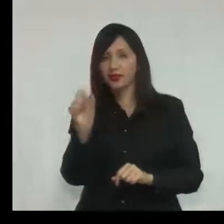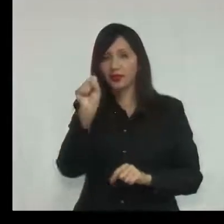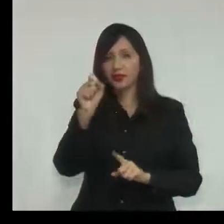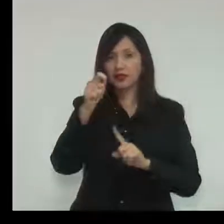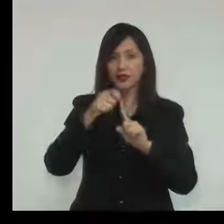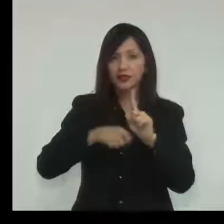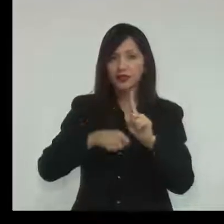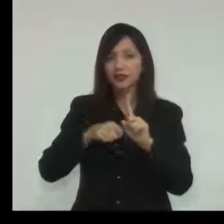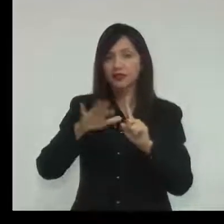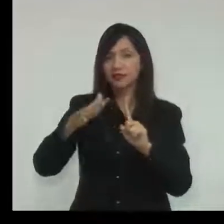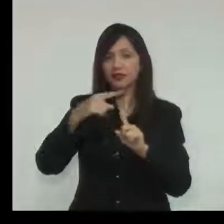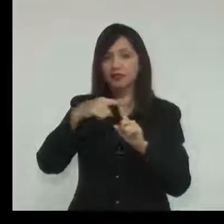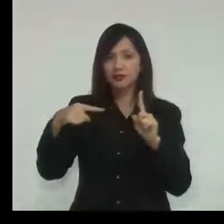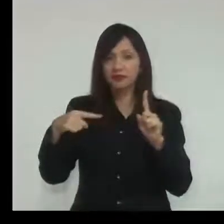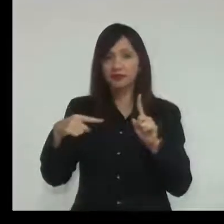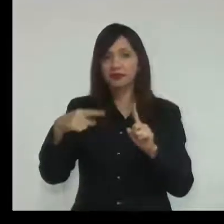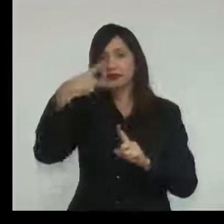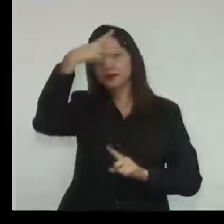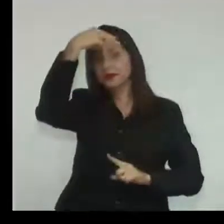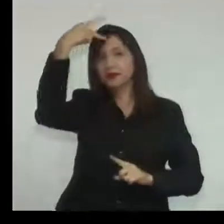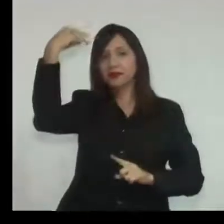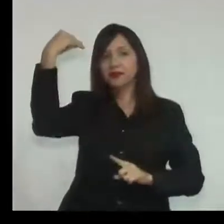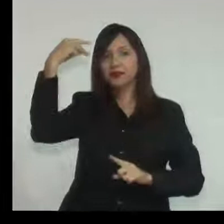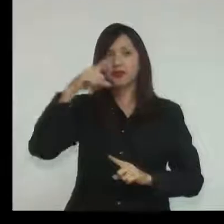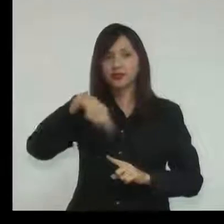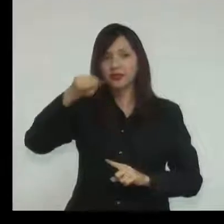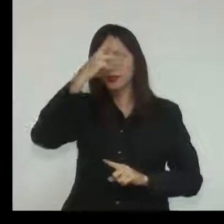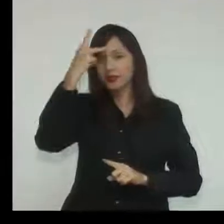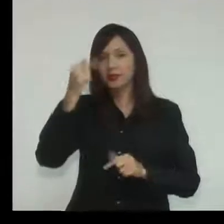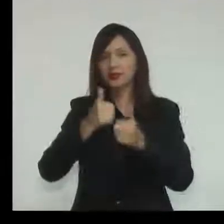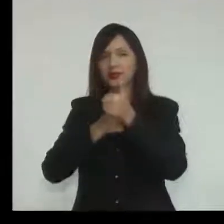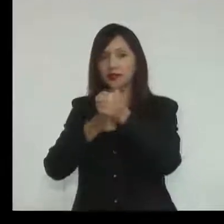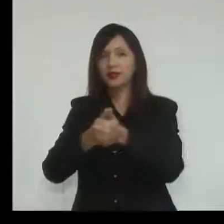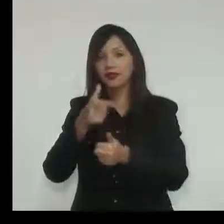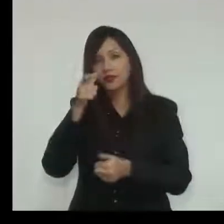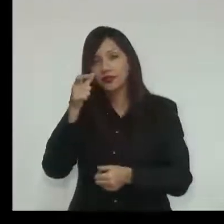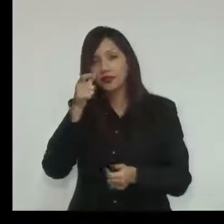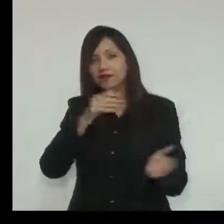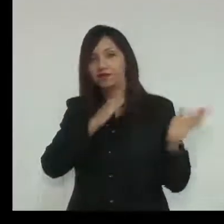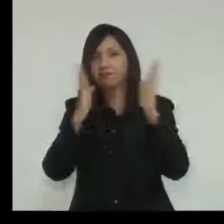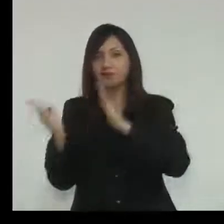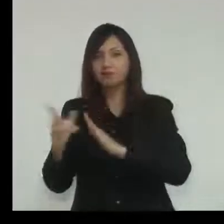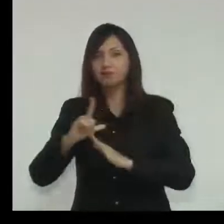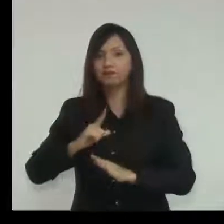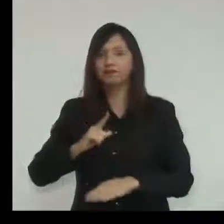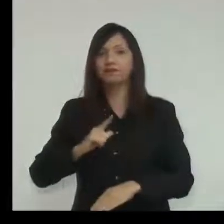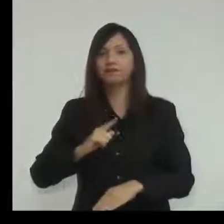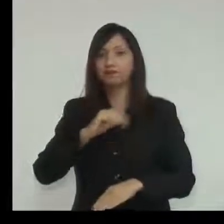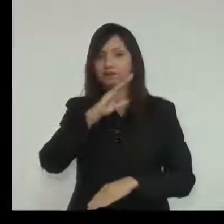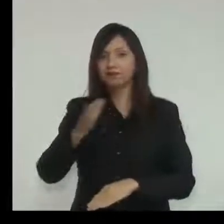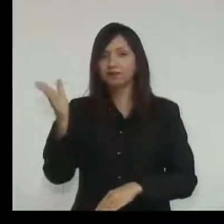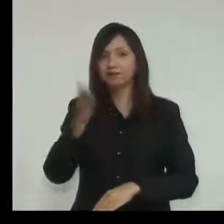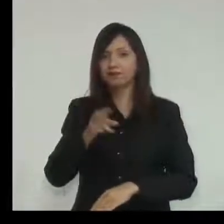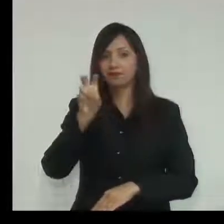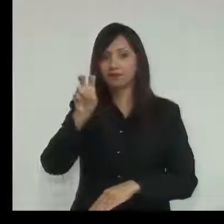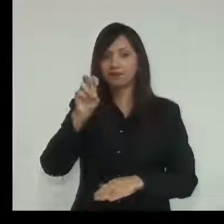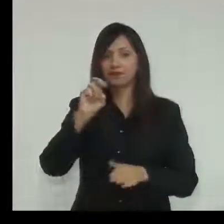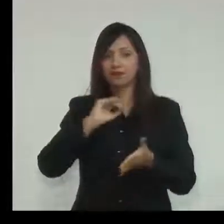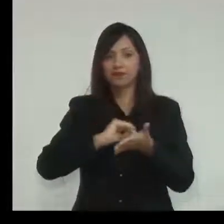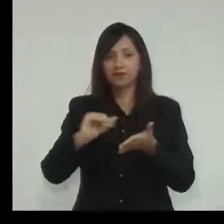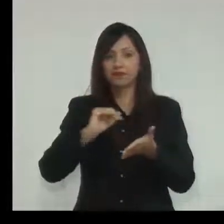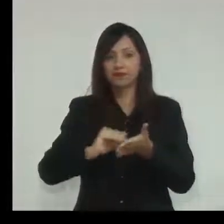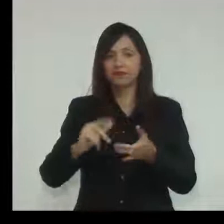e meio, que o prefeito, né, para aqueles que nos acompanham, prometeu eliminar 5 secretarias, cortar